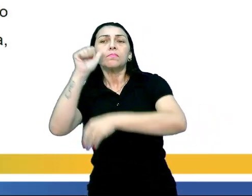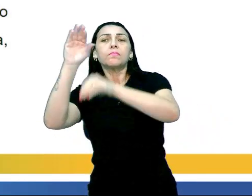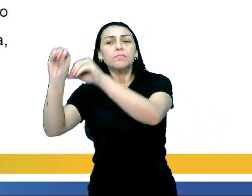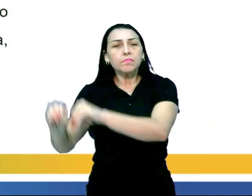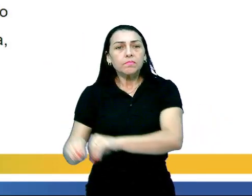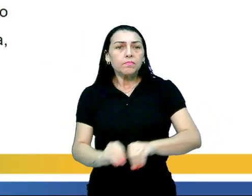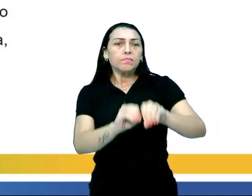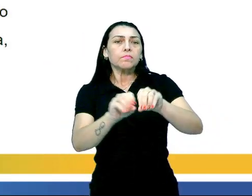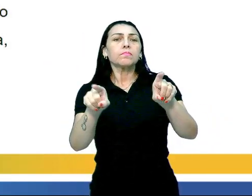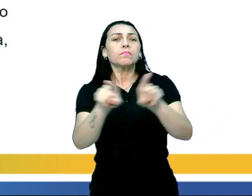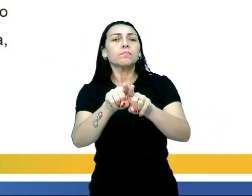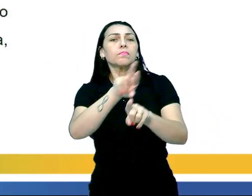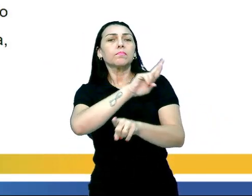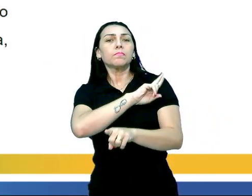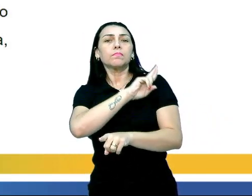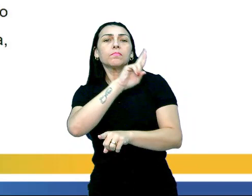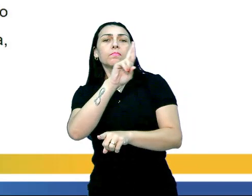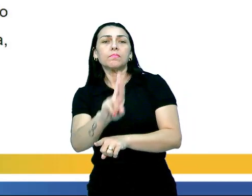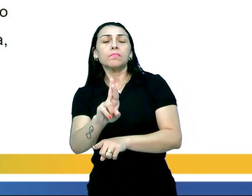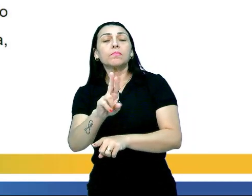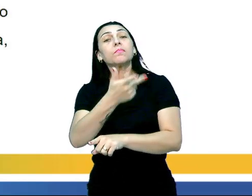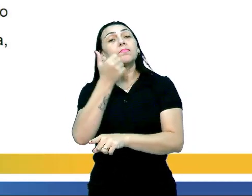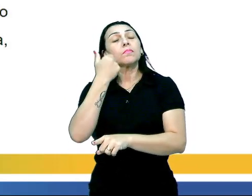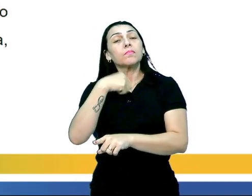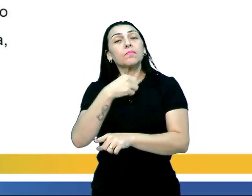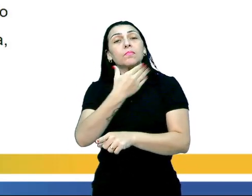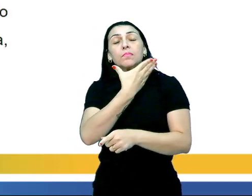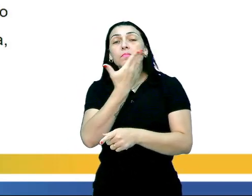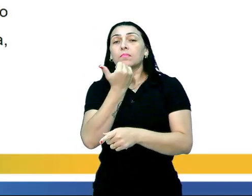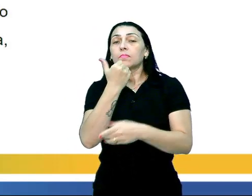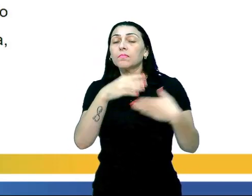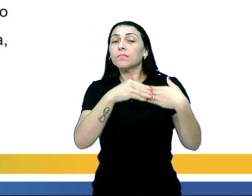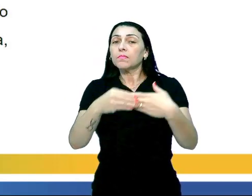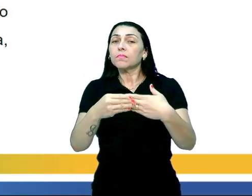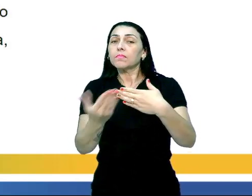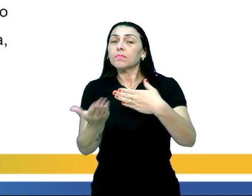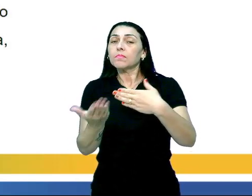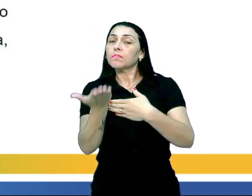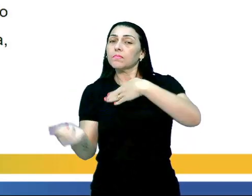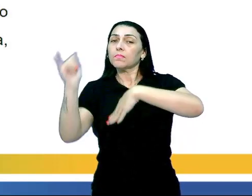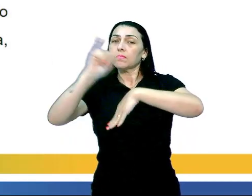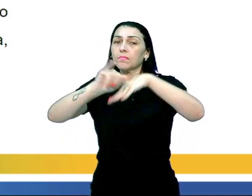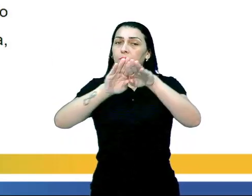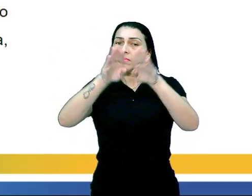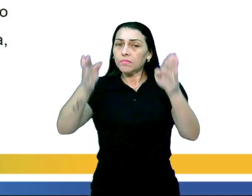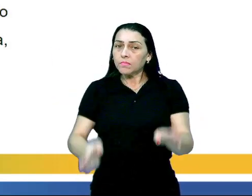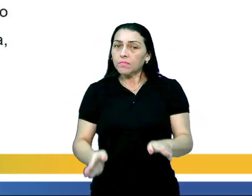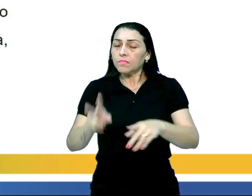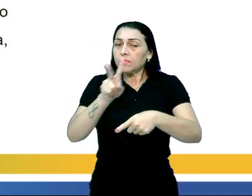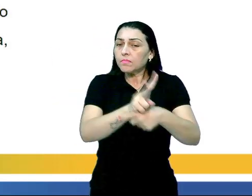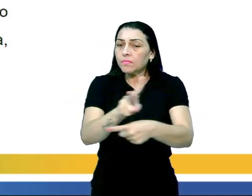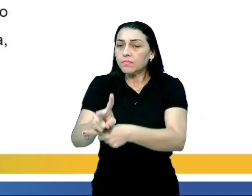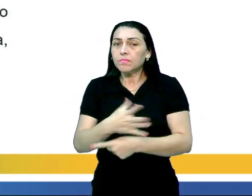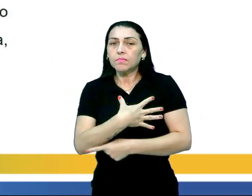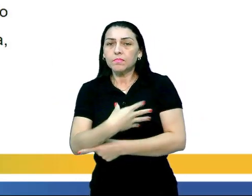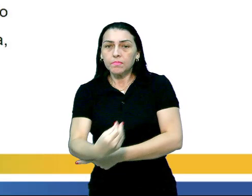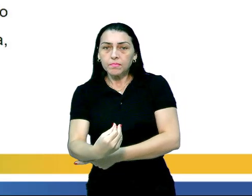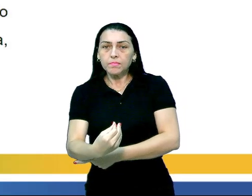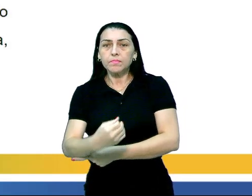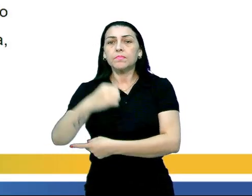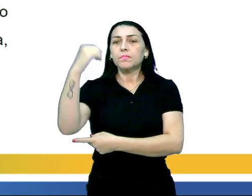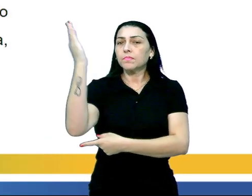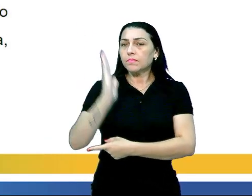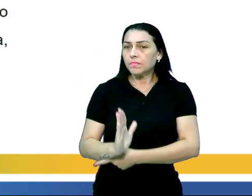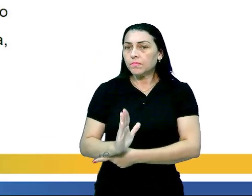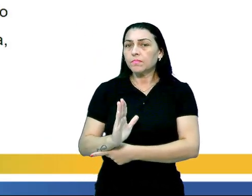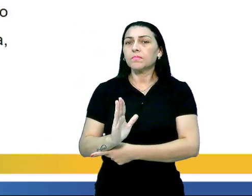mulher e até transferindo para ela as responsabilidades de sustentar e cuidar dos